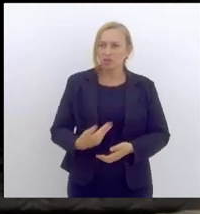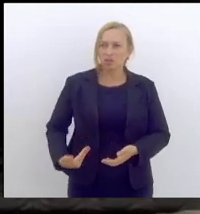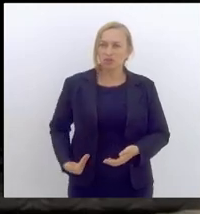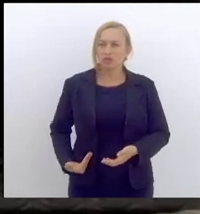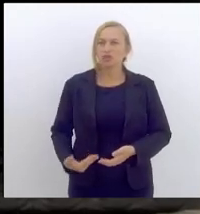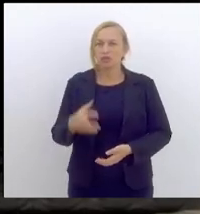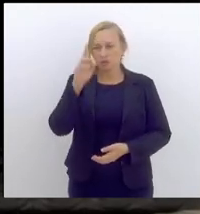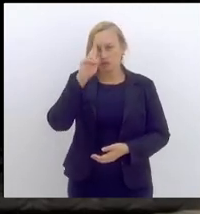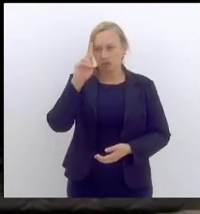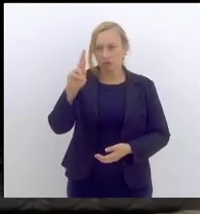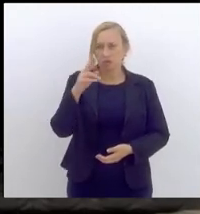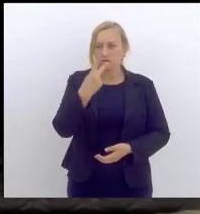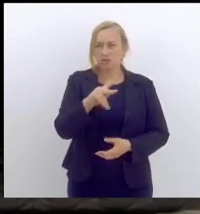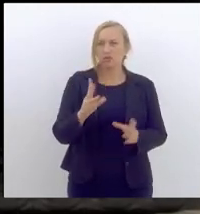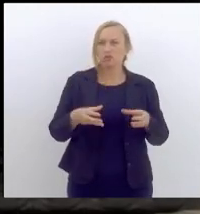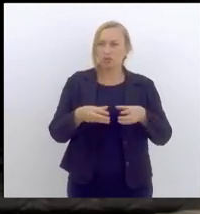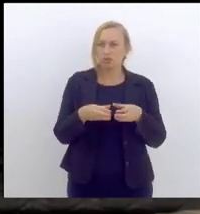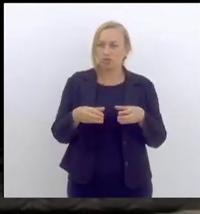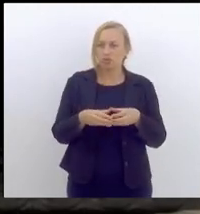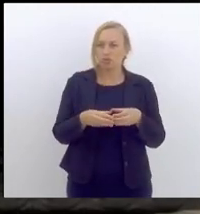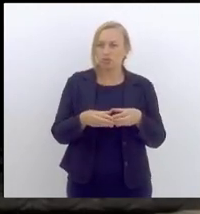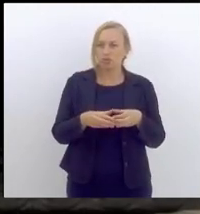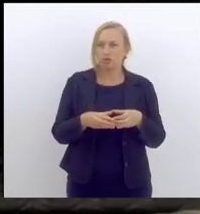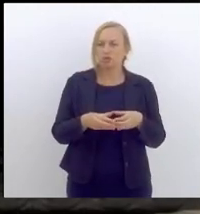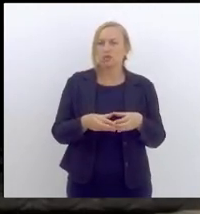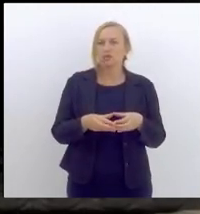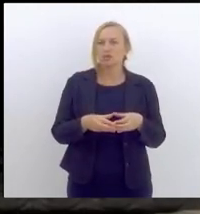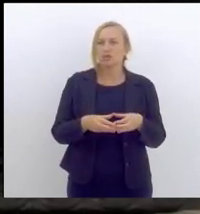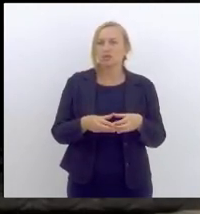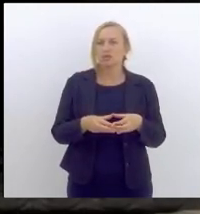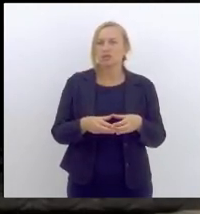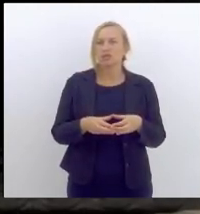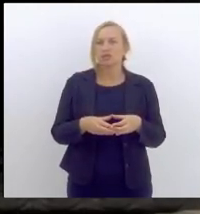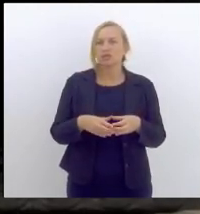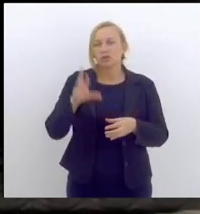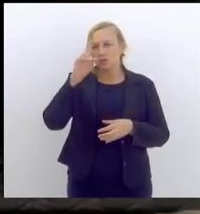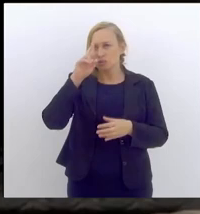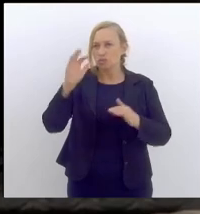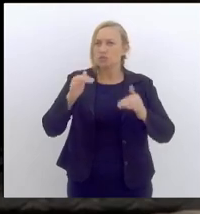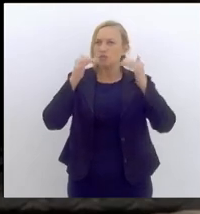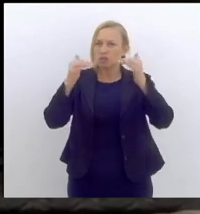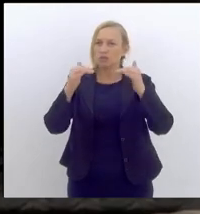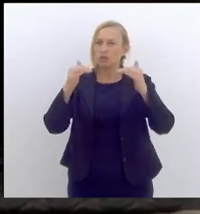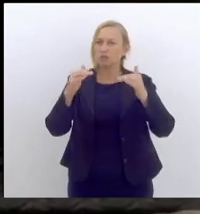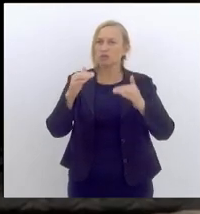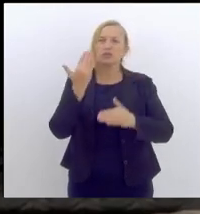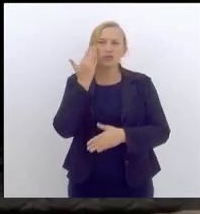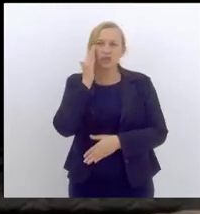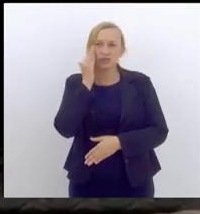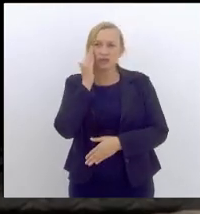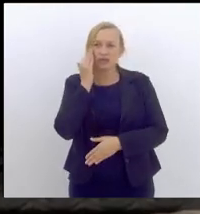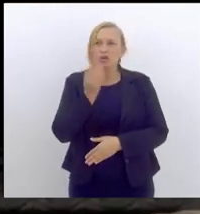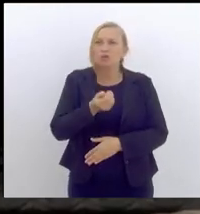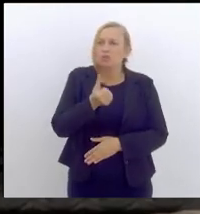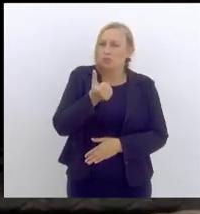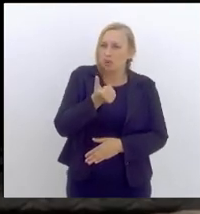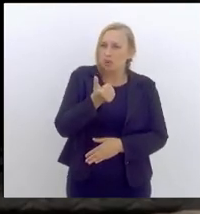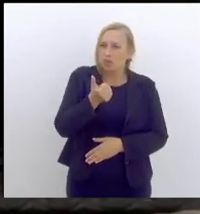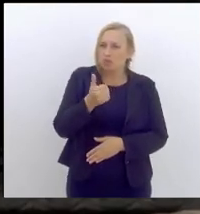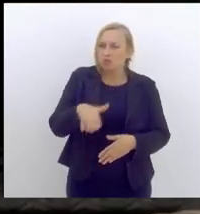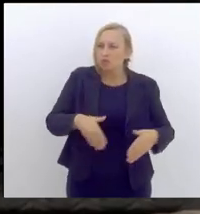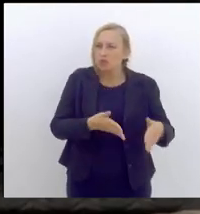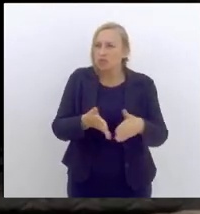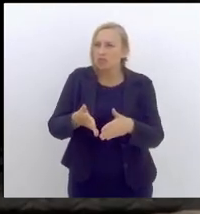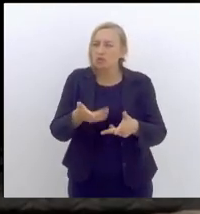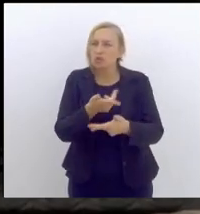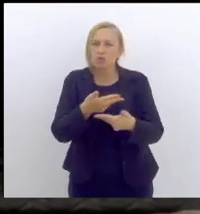senhor e à sua equipe, que talvez Vossa Excelência ainda esteja entendendo um pouco do percurso, como muitos